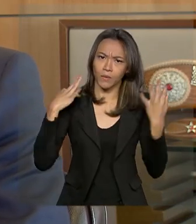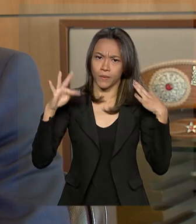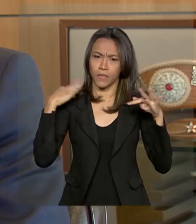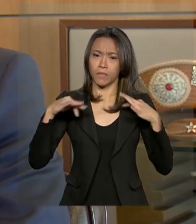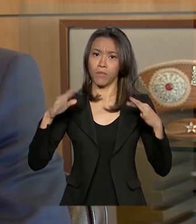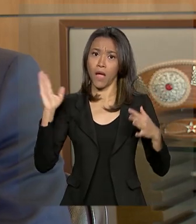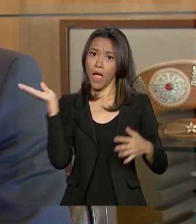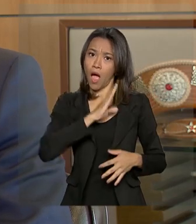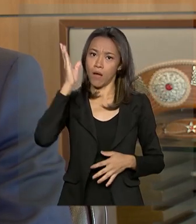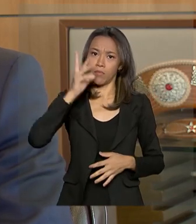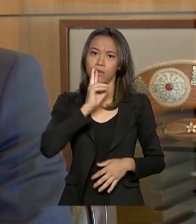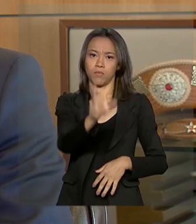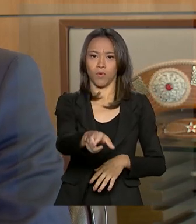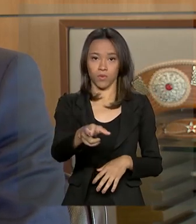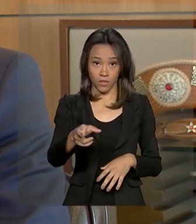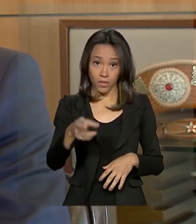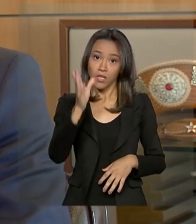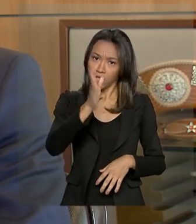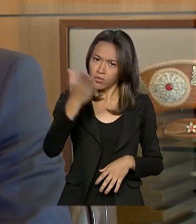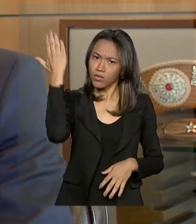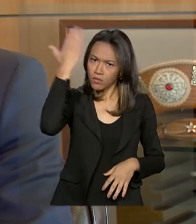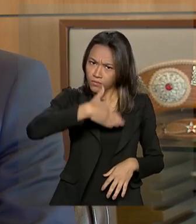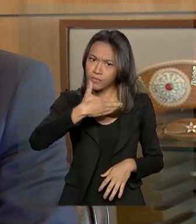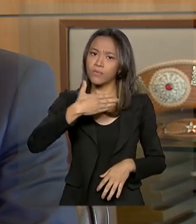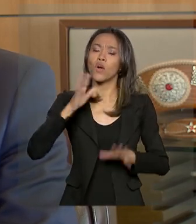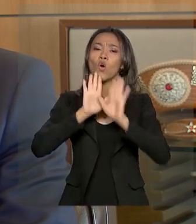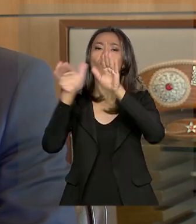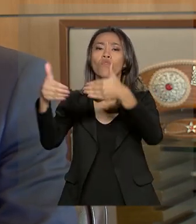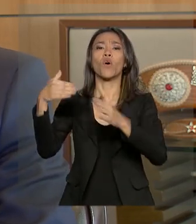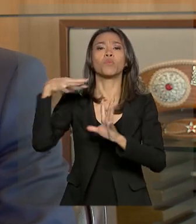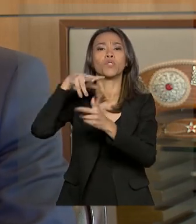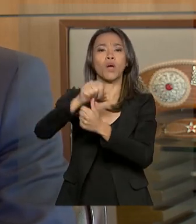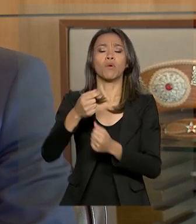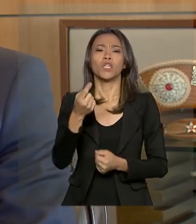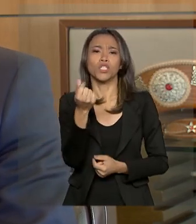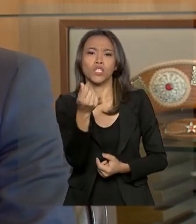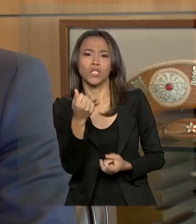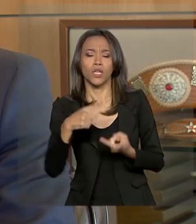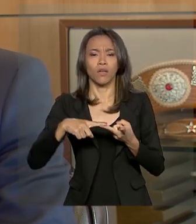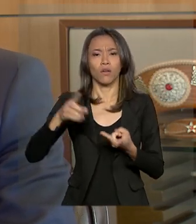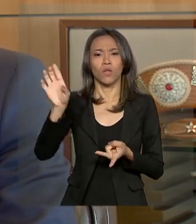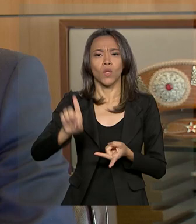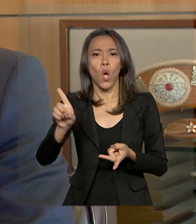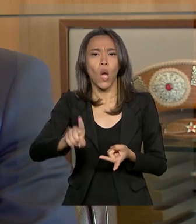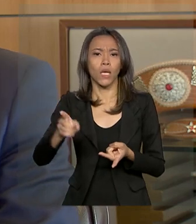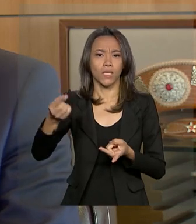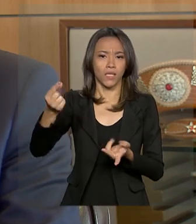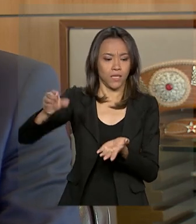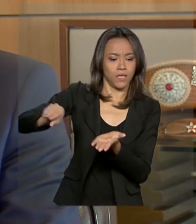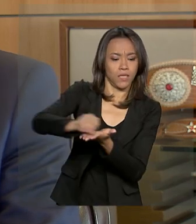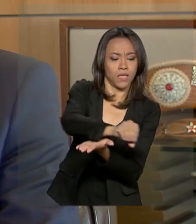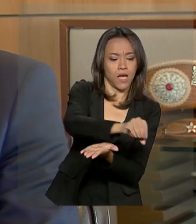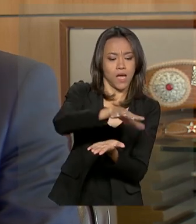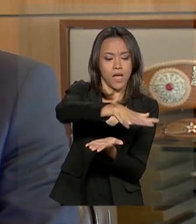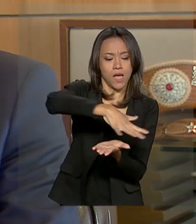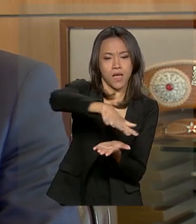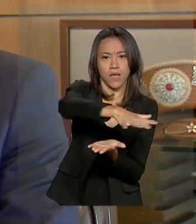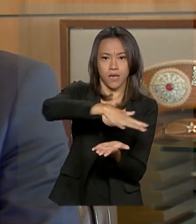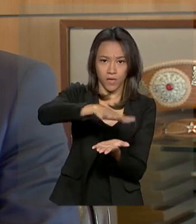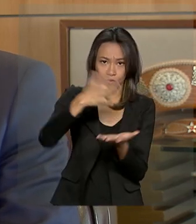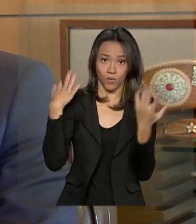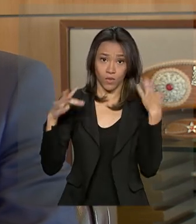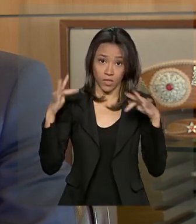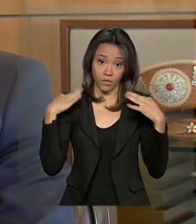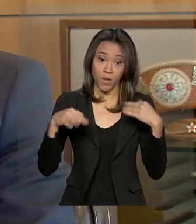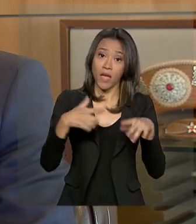estudos comprovados, inclusive pelo Fórum Econômico Mundial, que a cada dólar ou a cada real que você investe no turismo, são 20 dólares, são 20